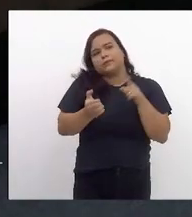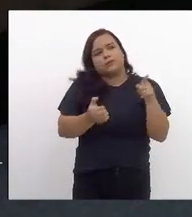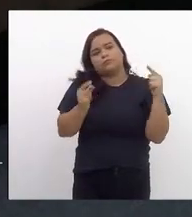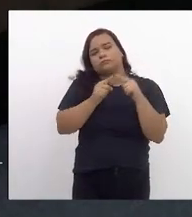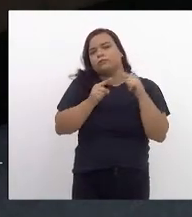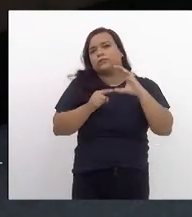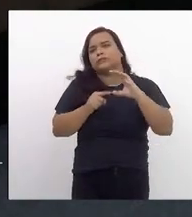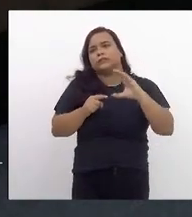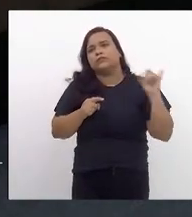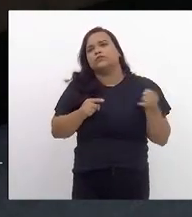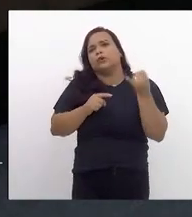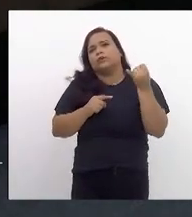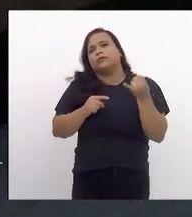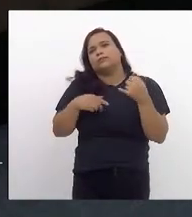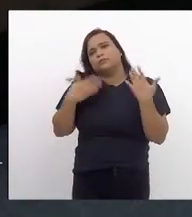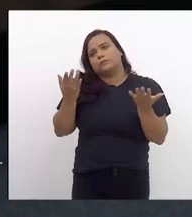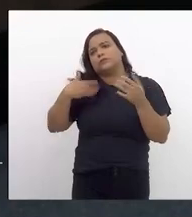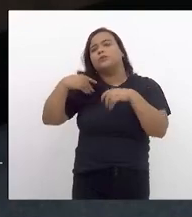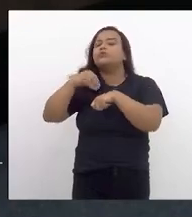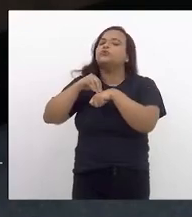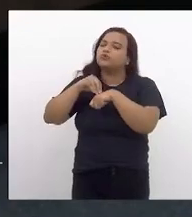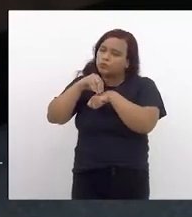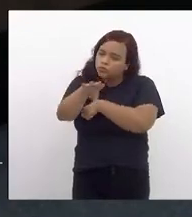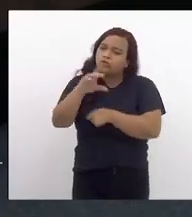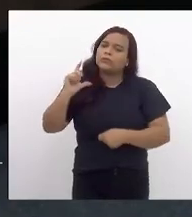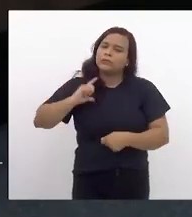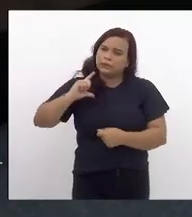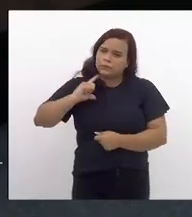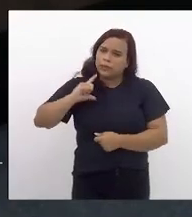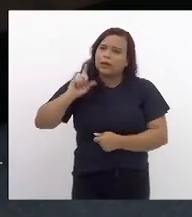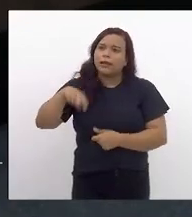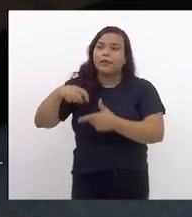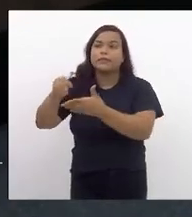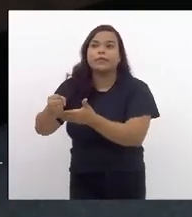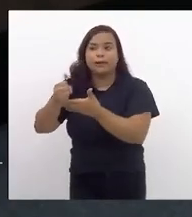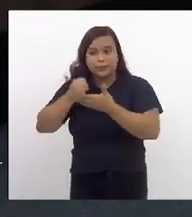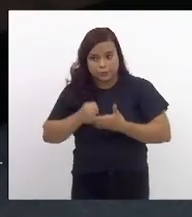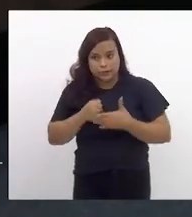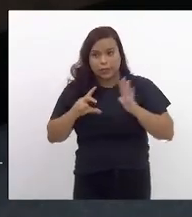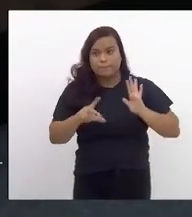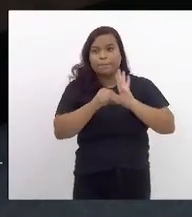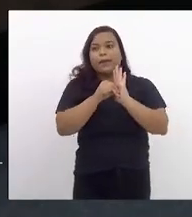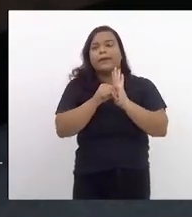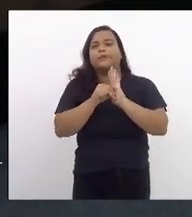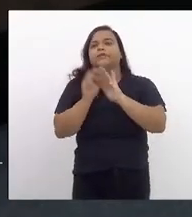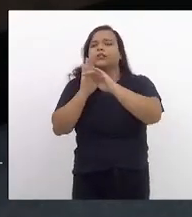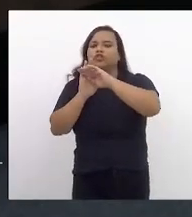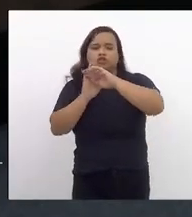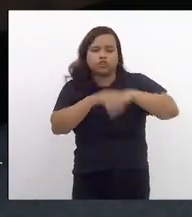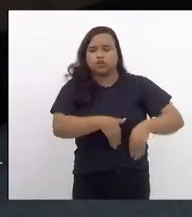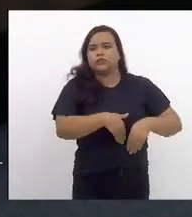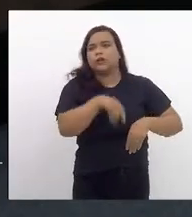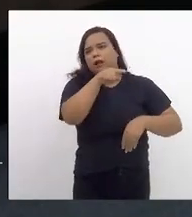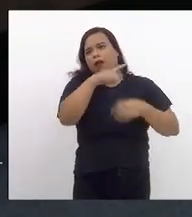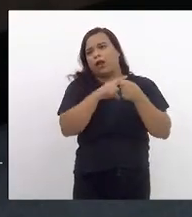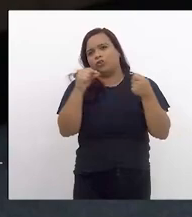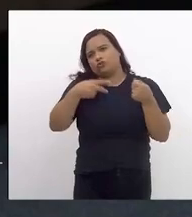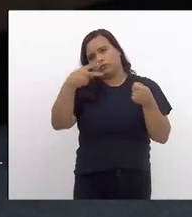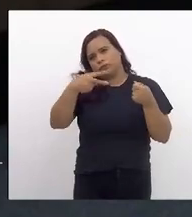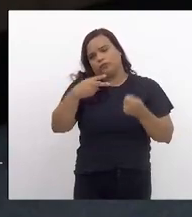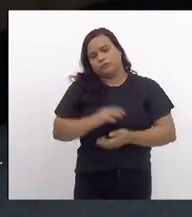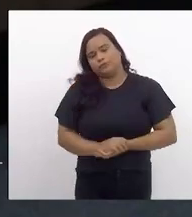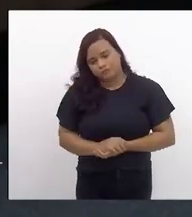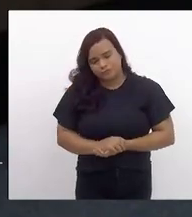Então, é importante. Então, sugerimos, inclusive, trazer a emenda suprimindo esse artigo